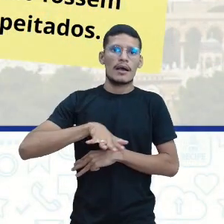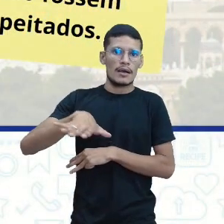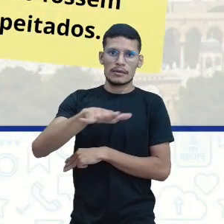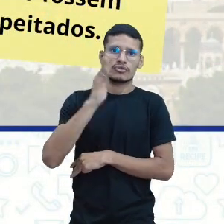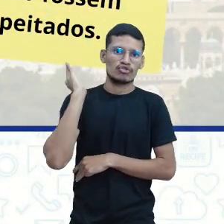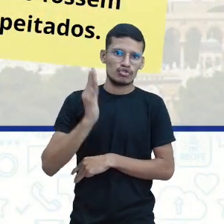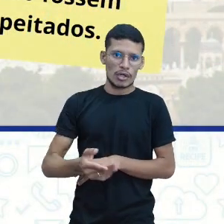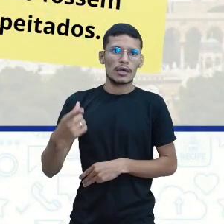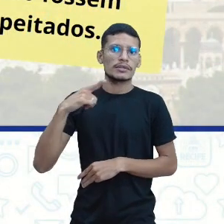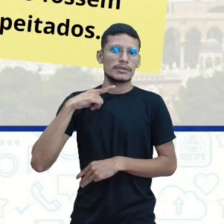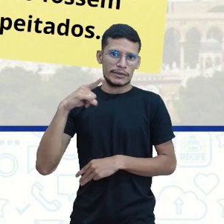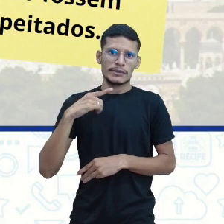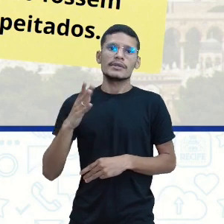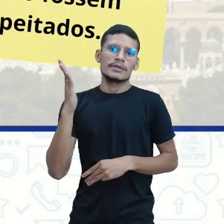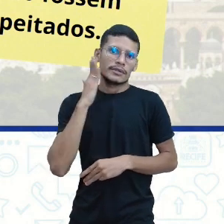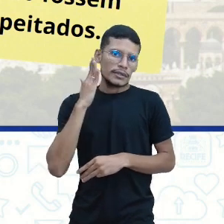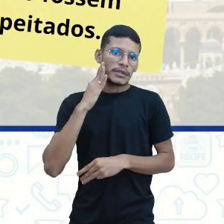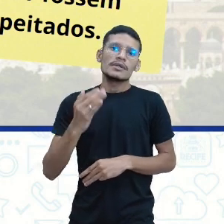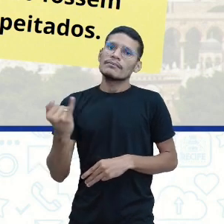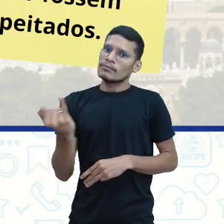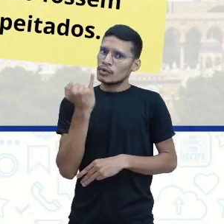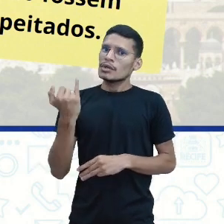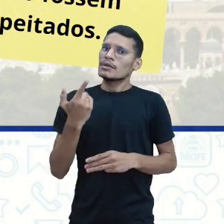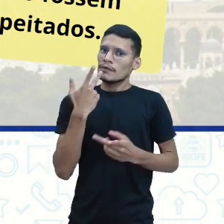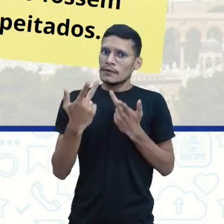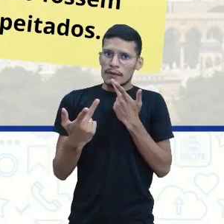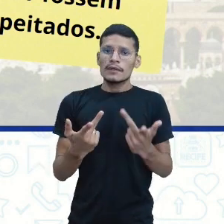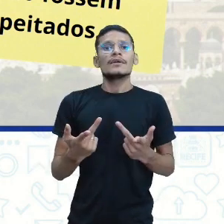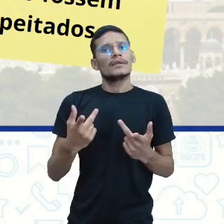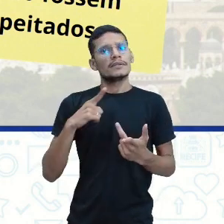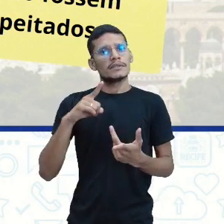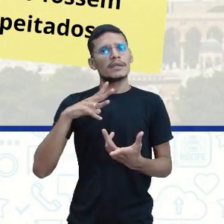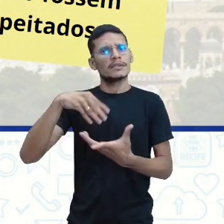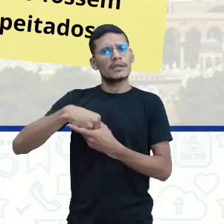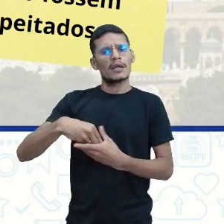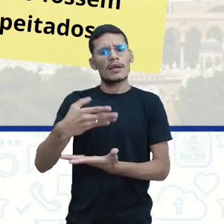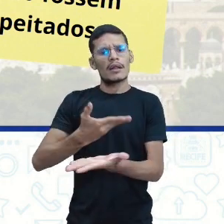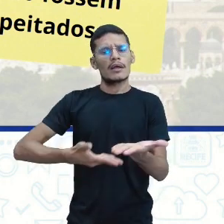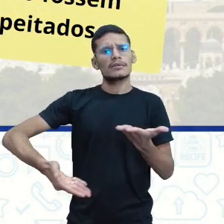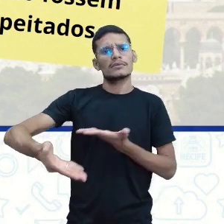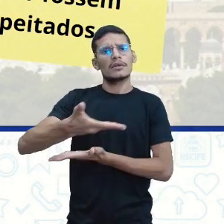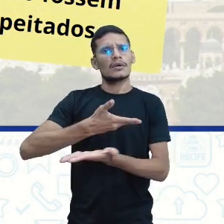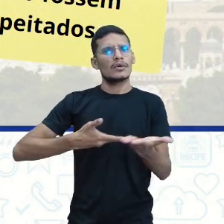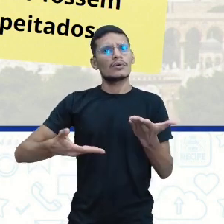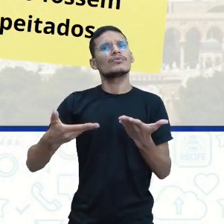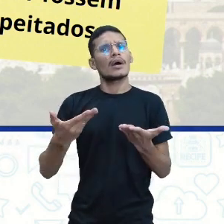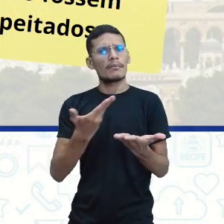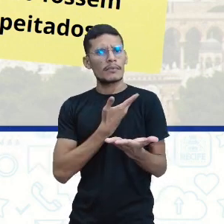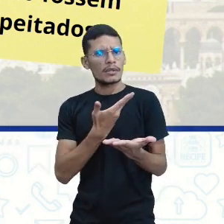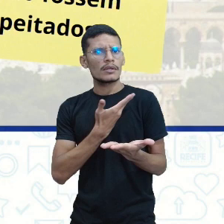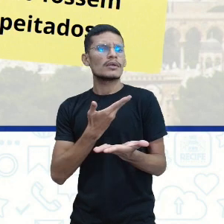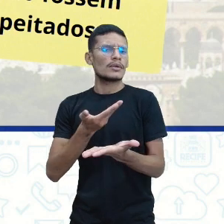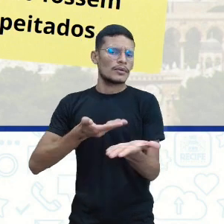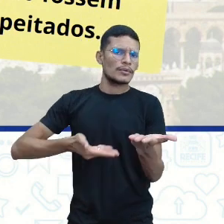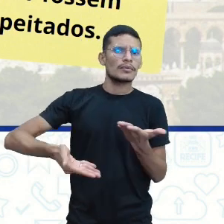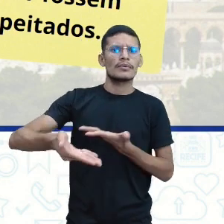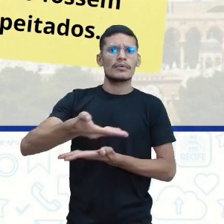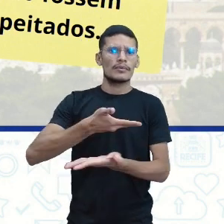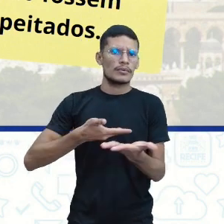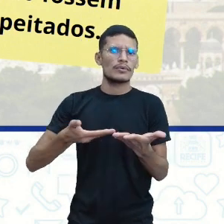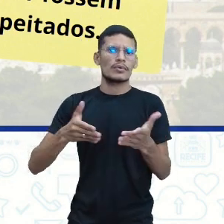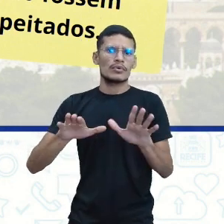tá certo? Esse é um outro ponto importante, que vivia dentro de uma relação um tanto amistosa, né,